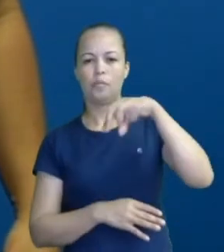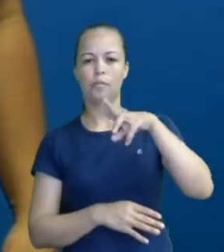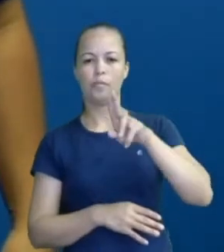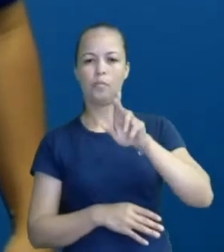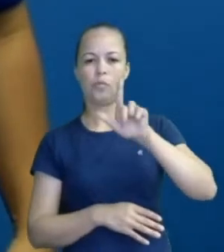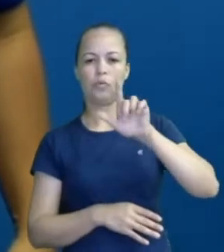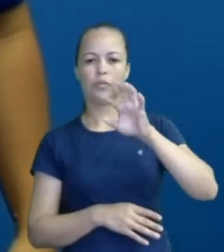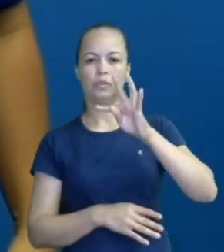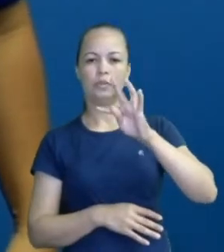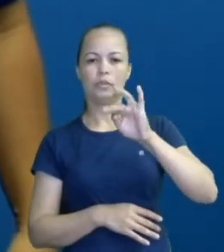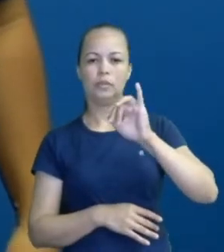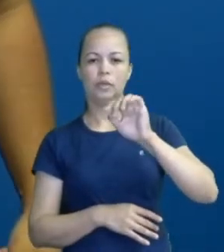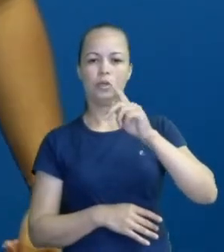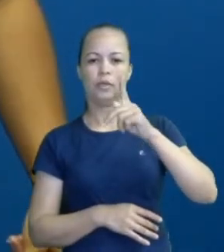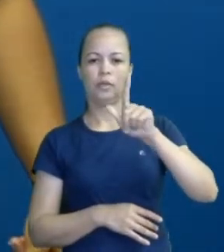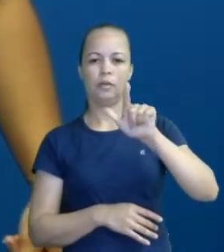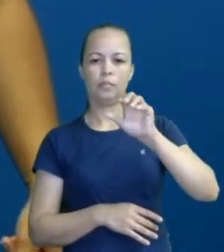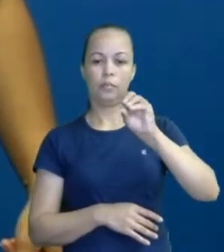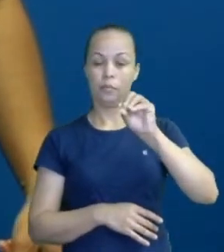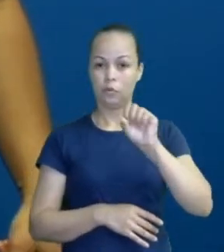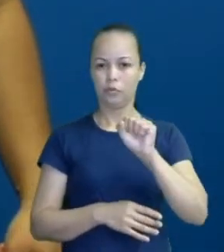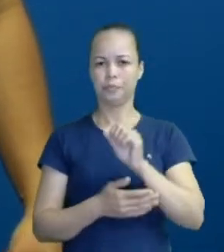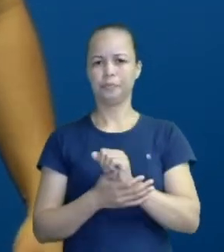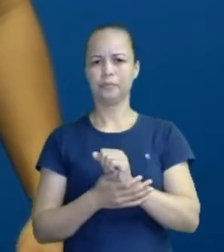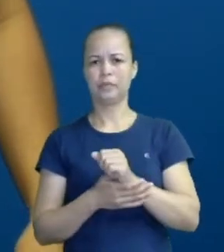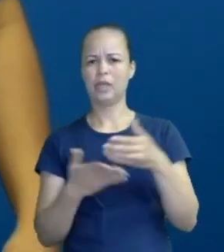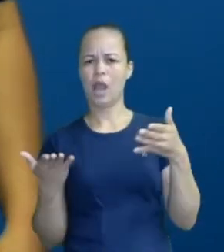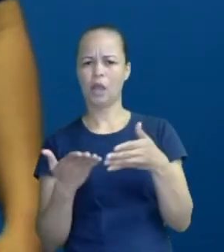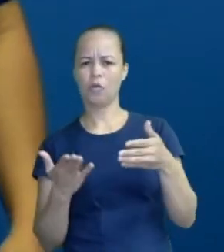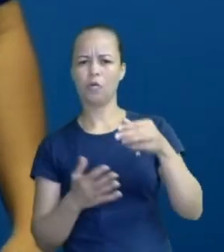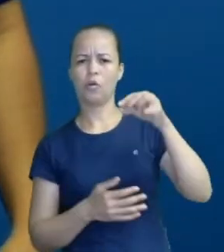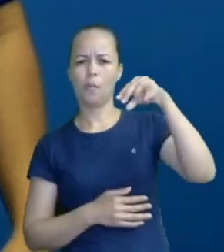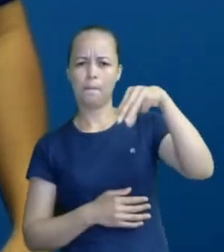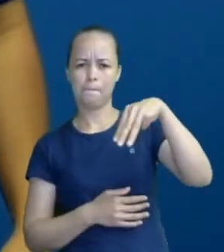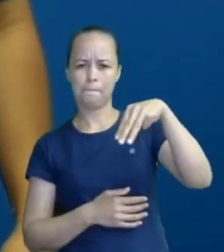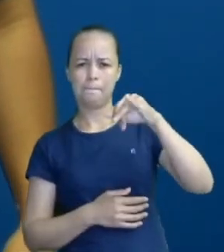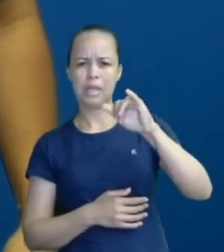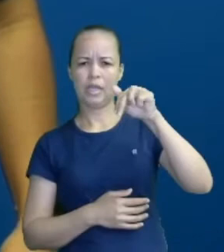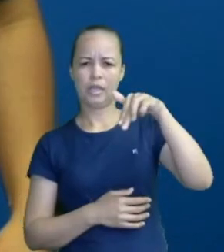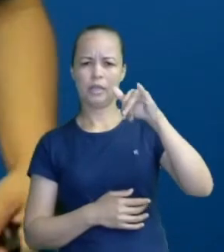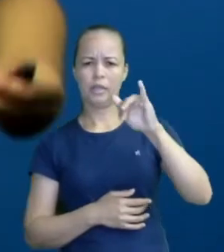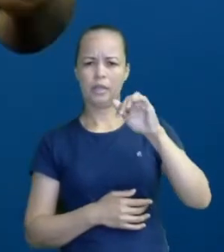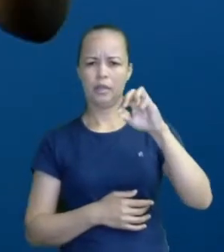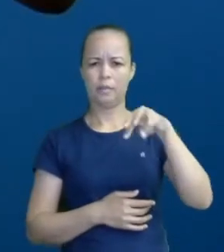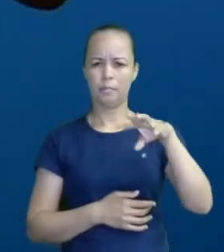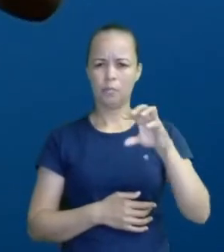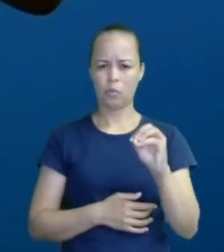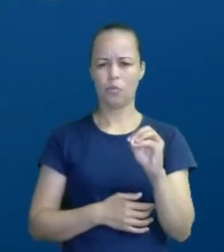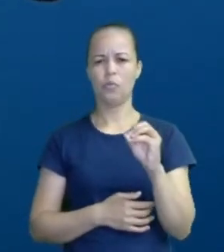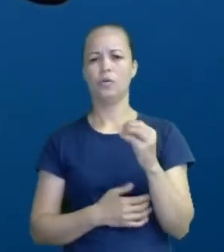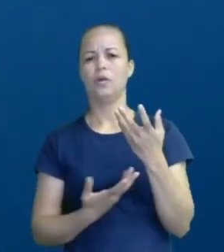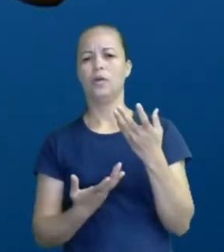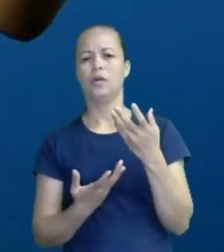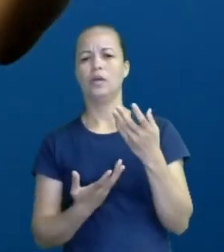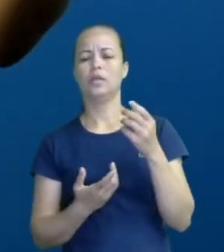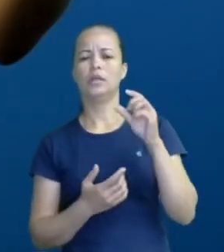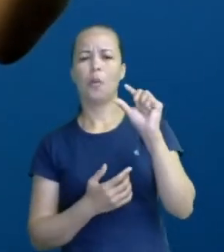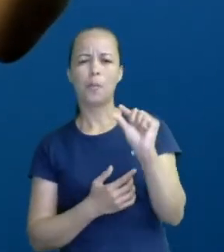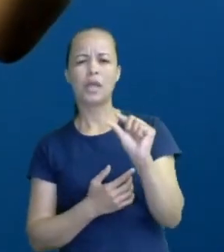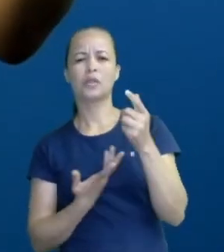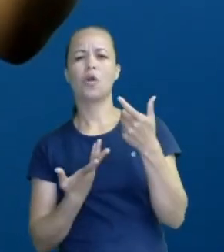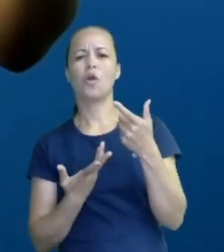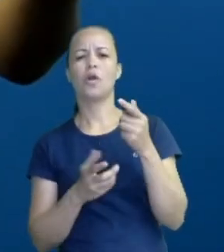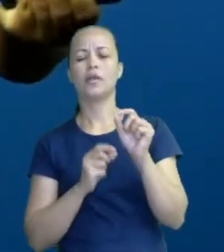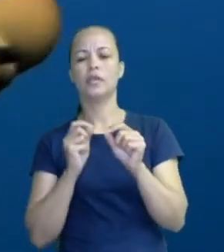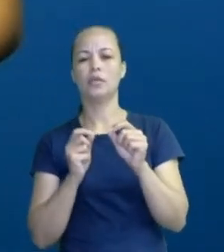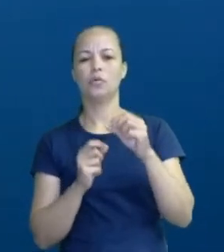o mínimo e comum. Mínimo é o menor, né? Comum é o que ele vai ter igual ao